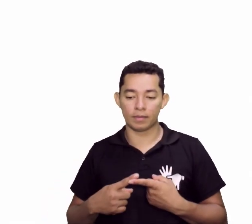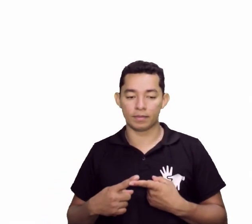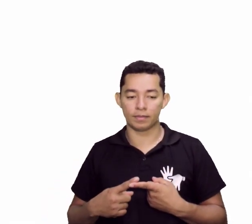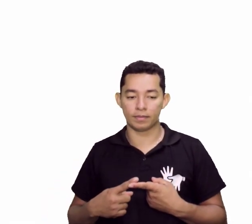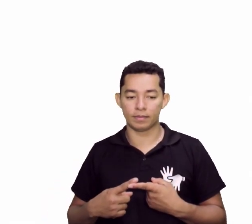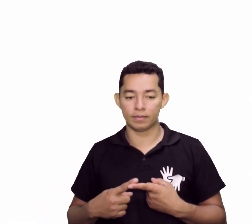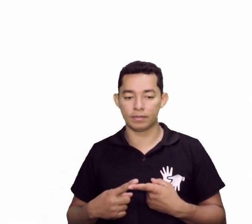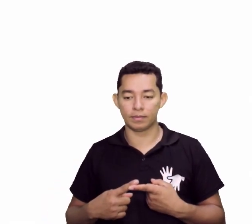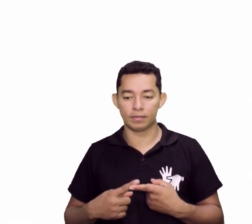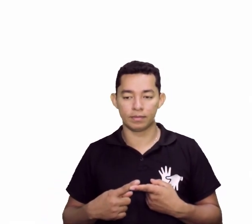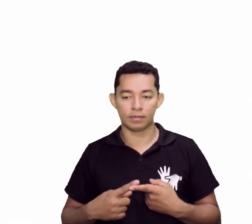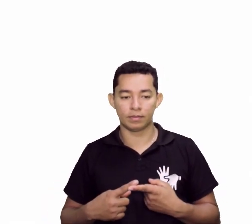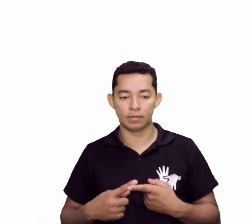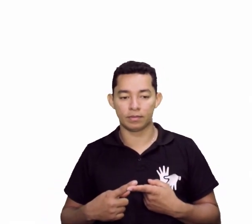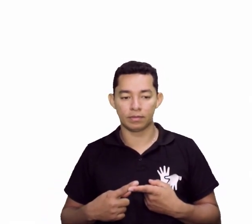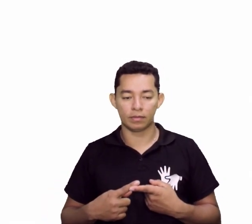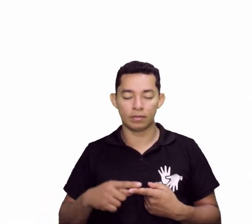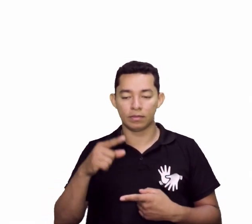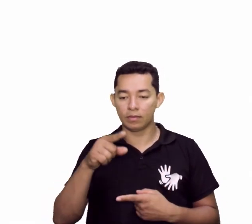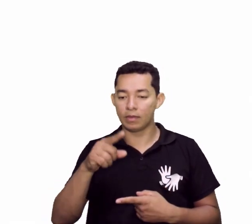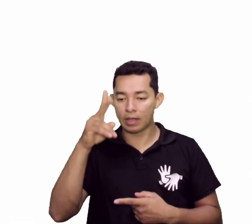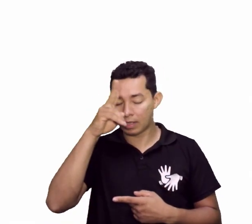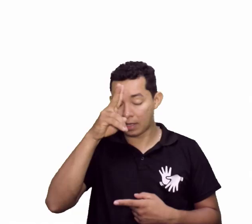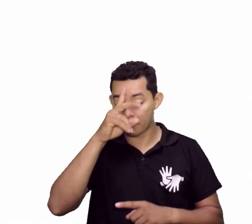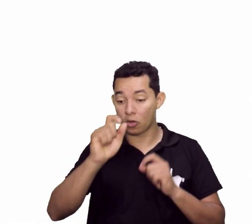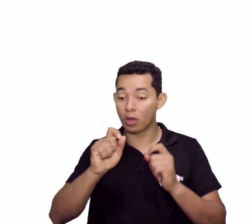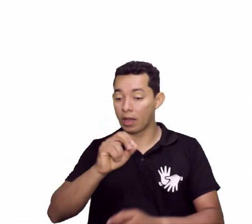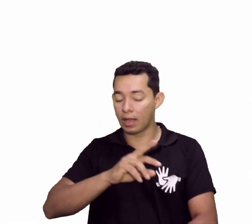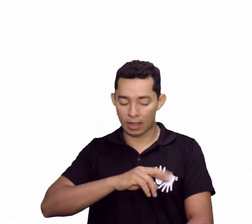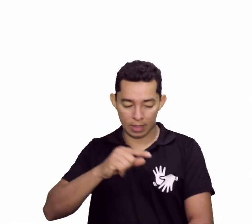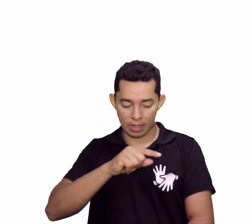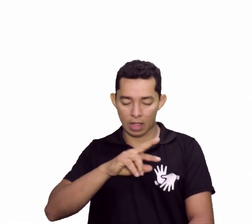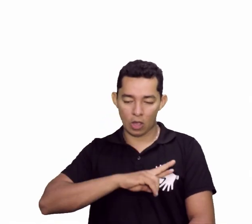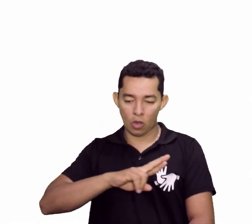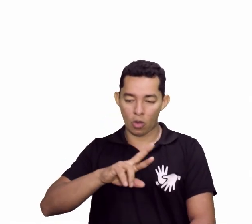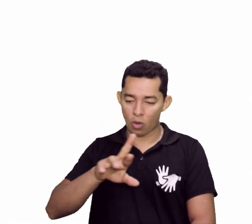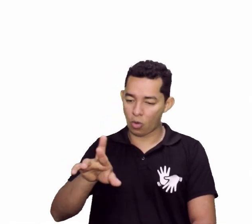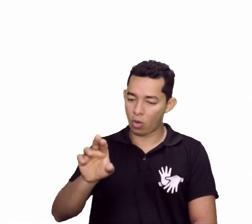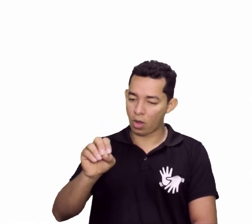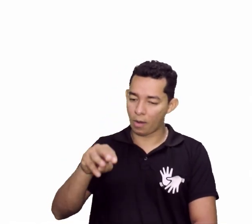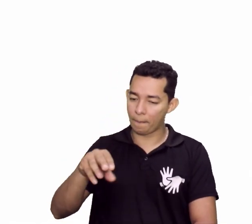Né? Você vai lembrar aí que no romantismo, né, tem aquela